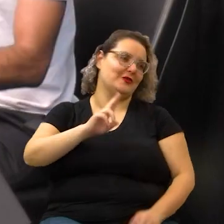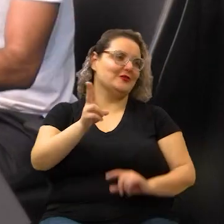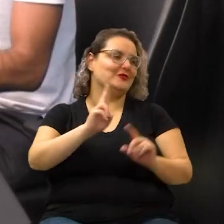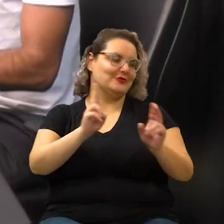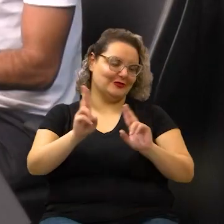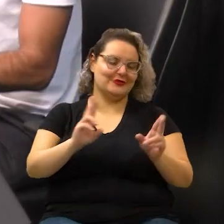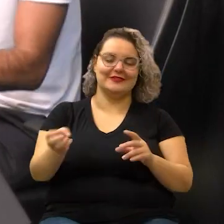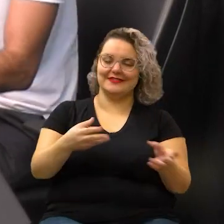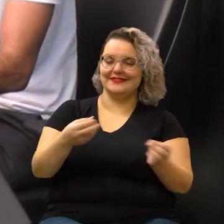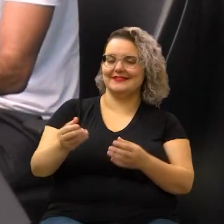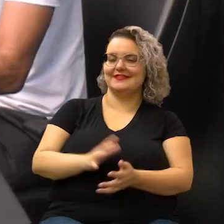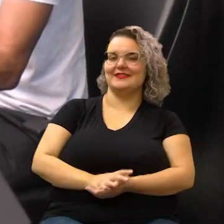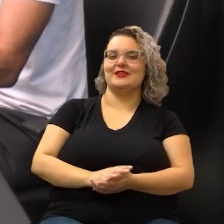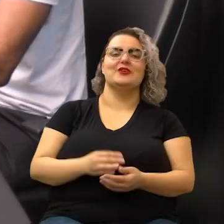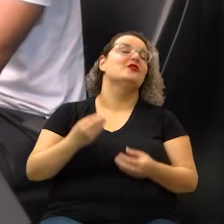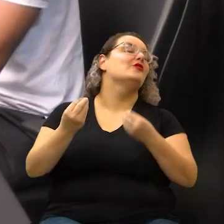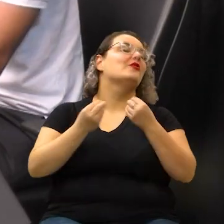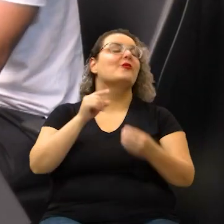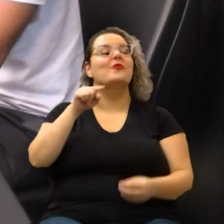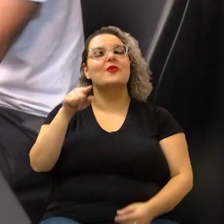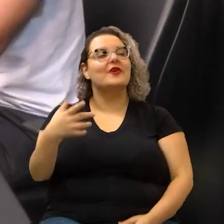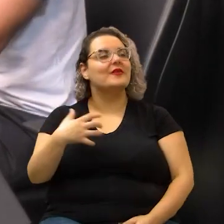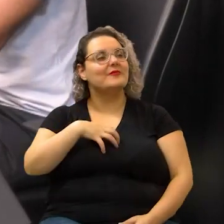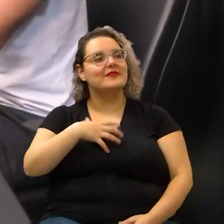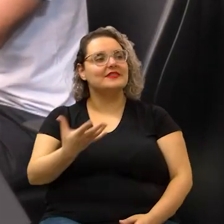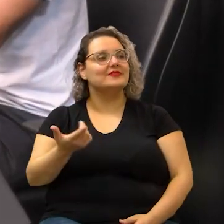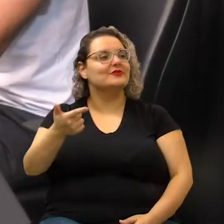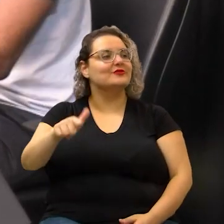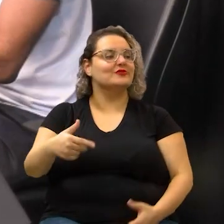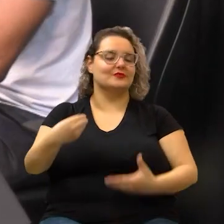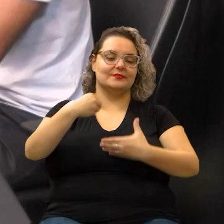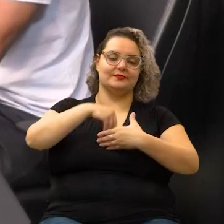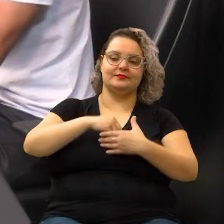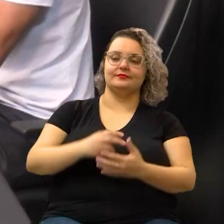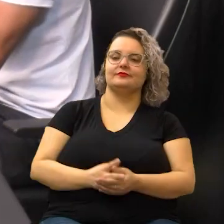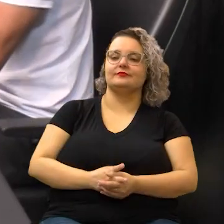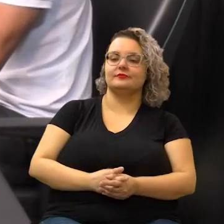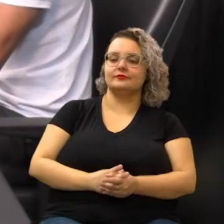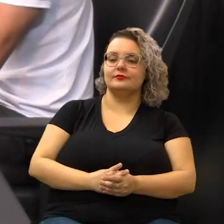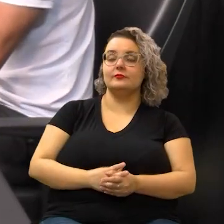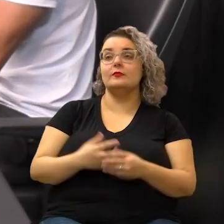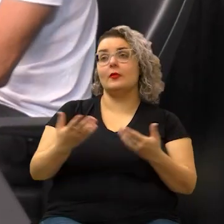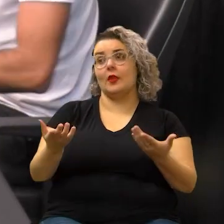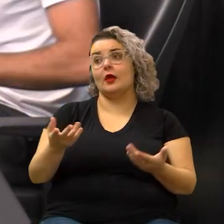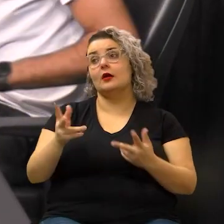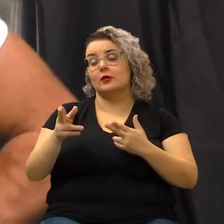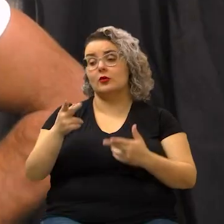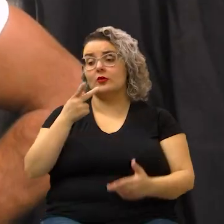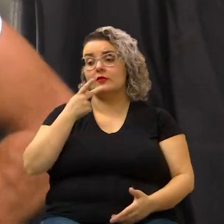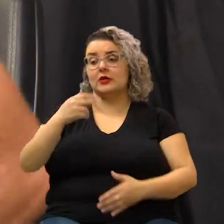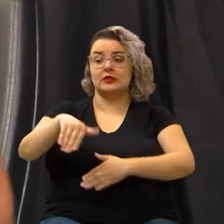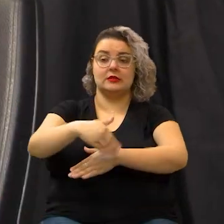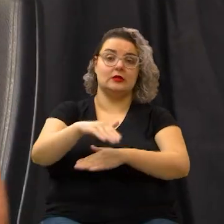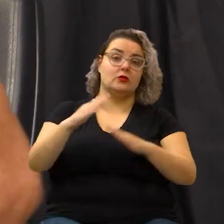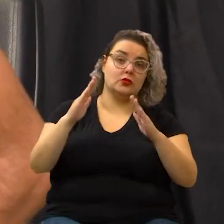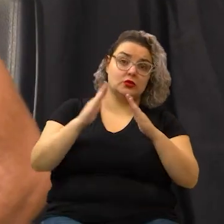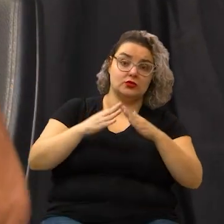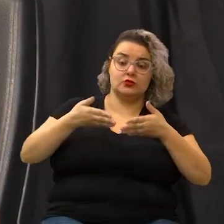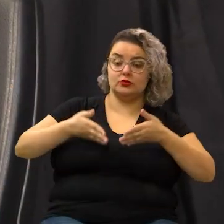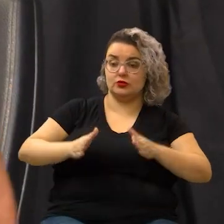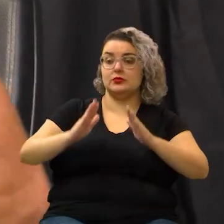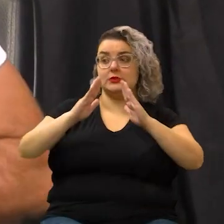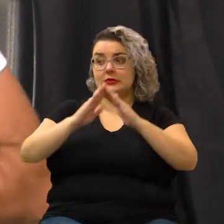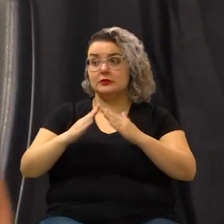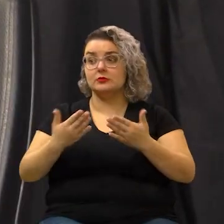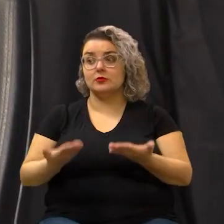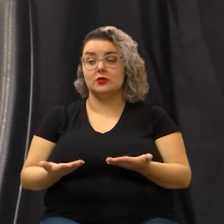Os nomes foram, né, sendo atualizados. Como que é pra você manter essa essência, Igor? É ali né, igual eu falei, na rua